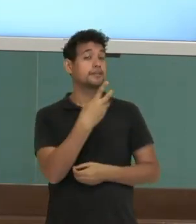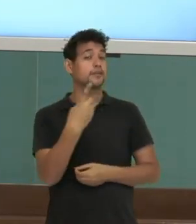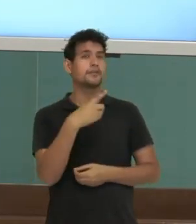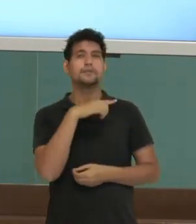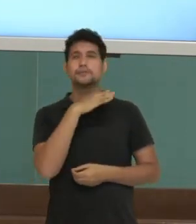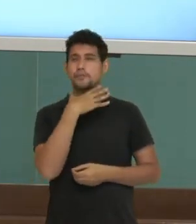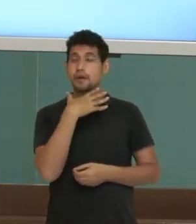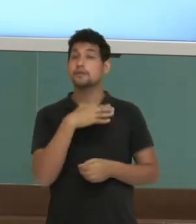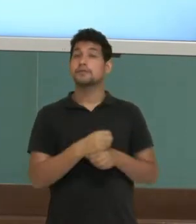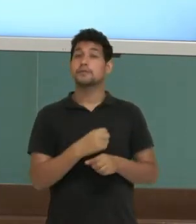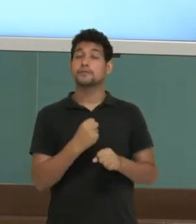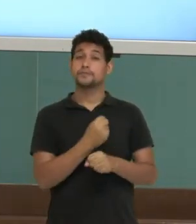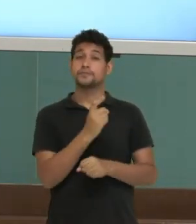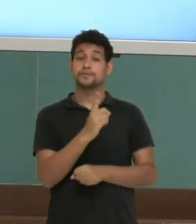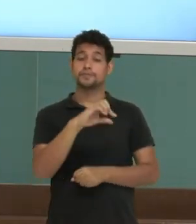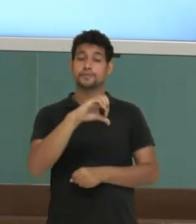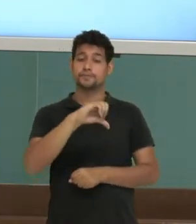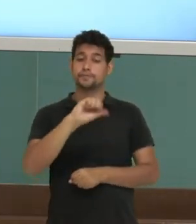março de